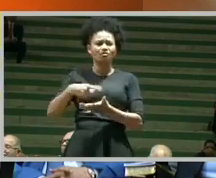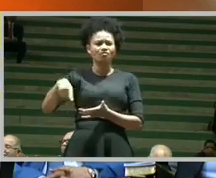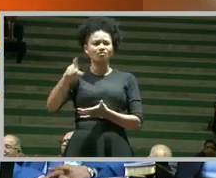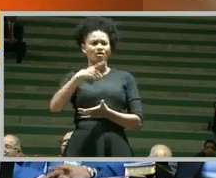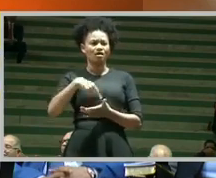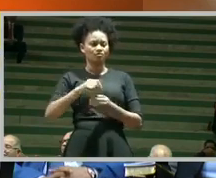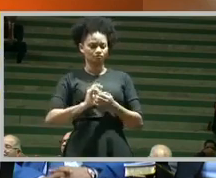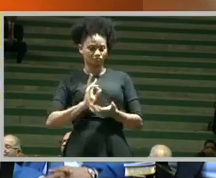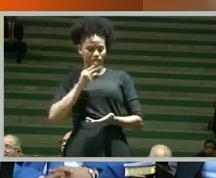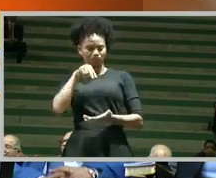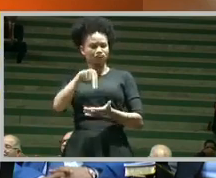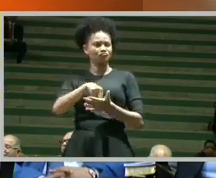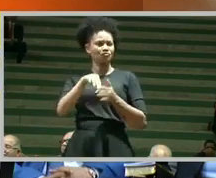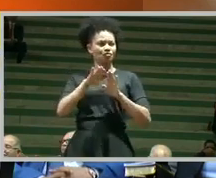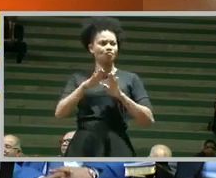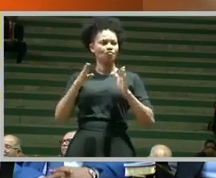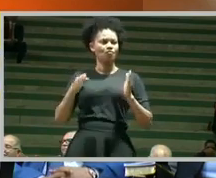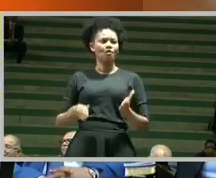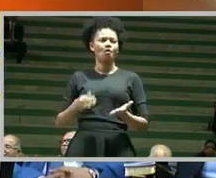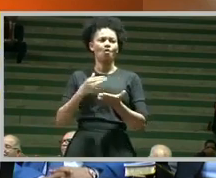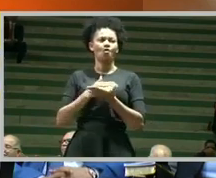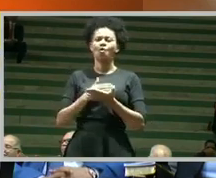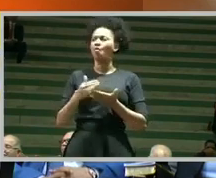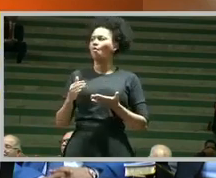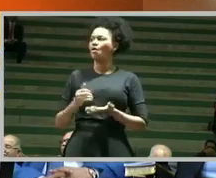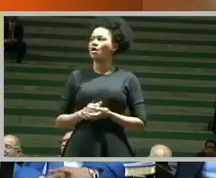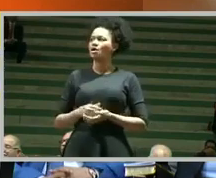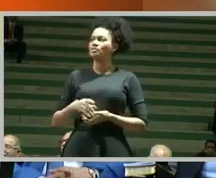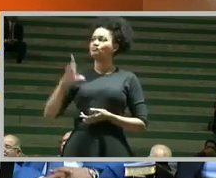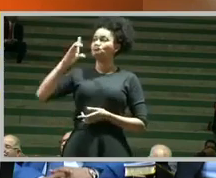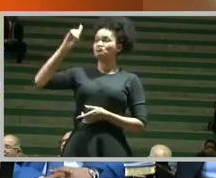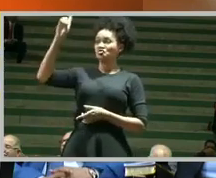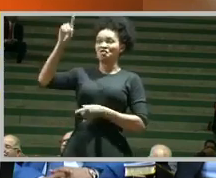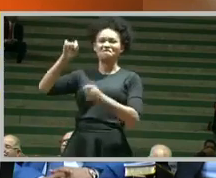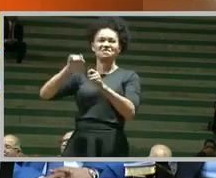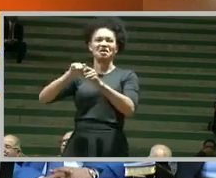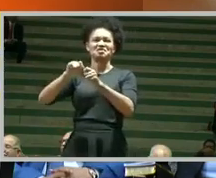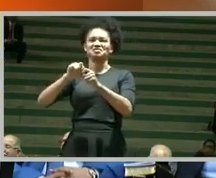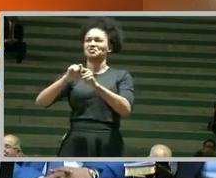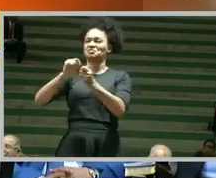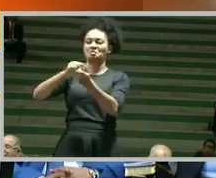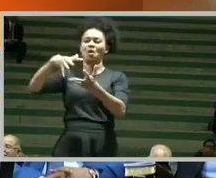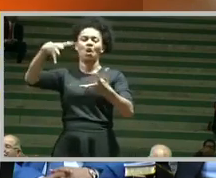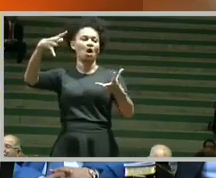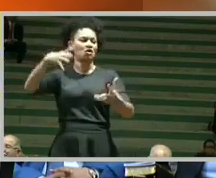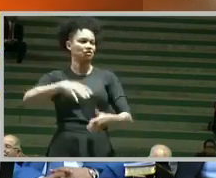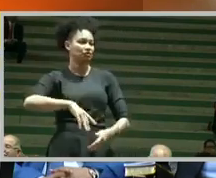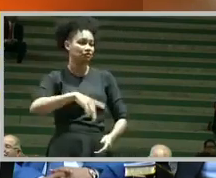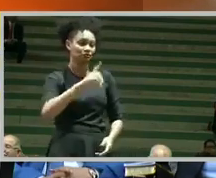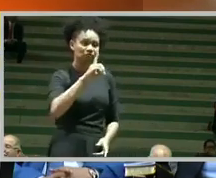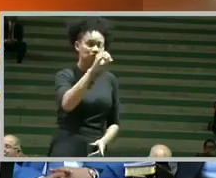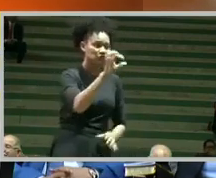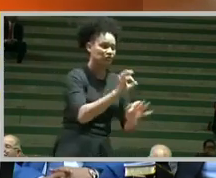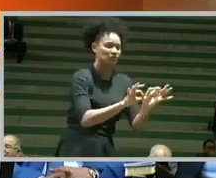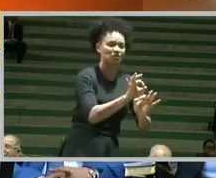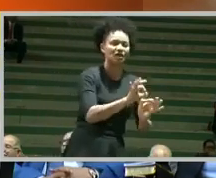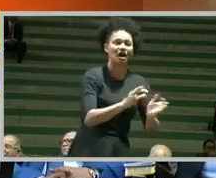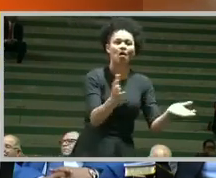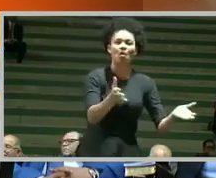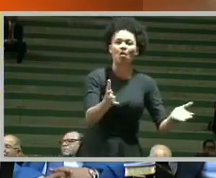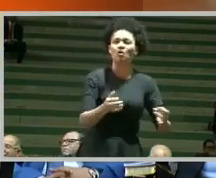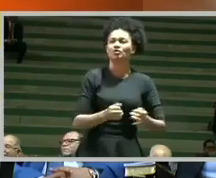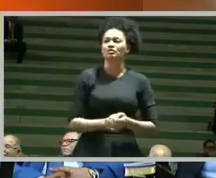assumem púlpitos começam a dizer: Deus está fazendo, Deus está agindo, Deus vai fazer